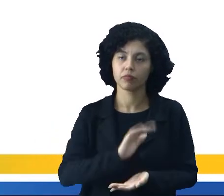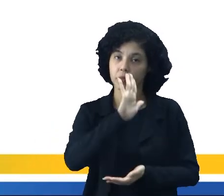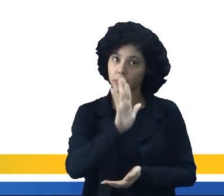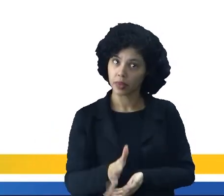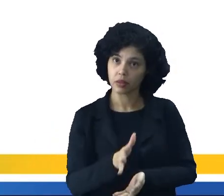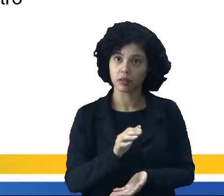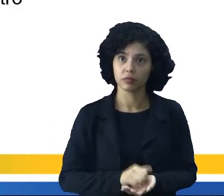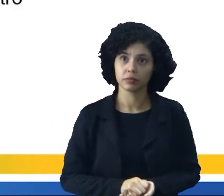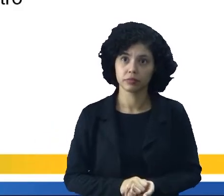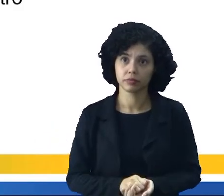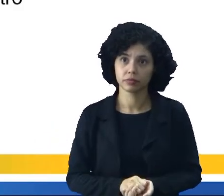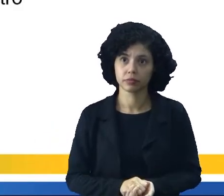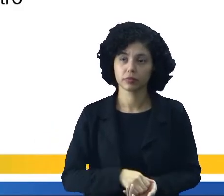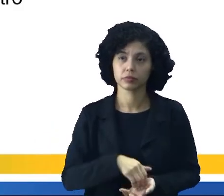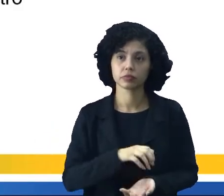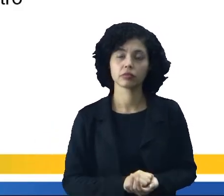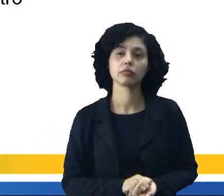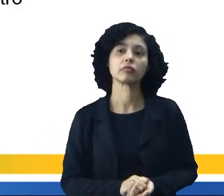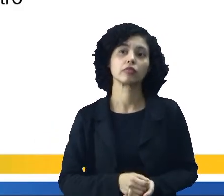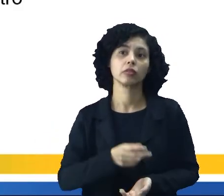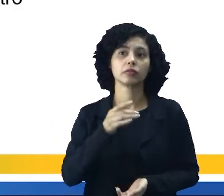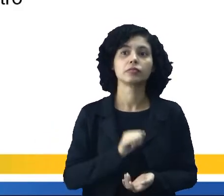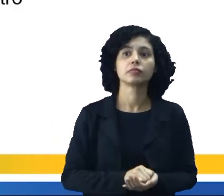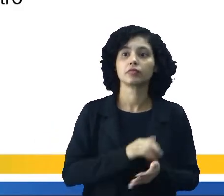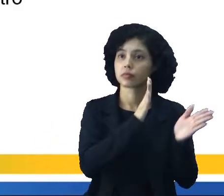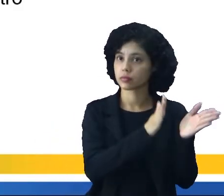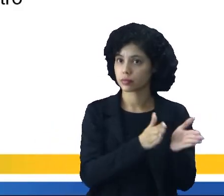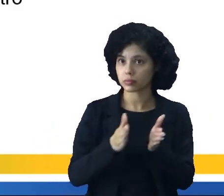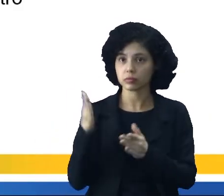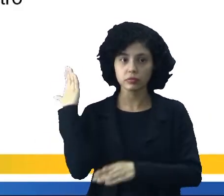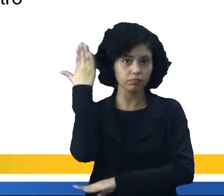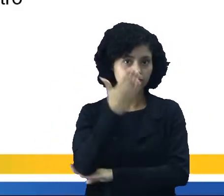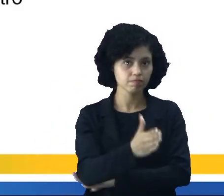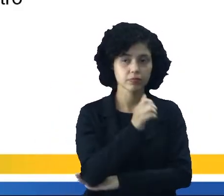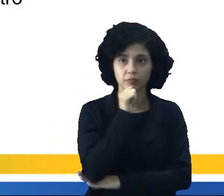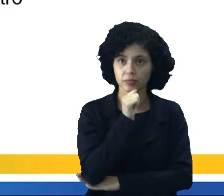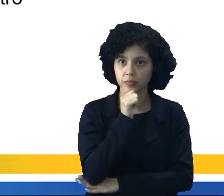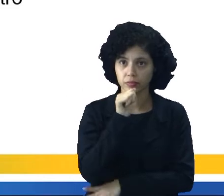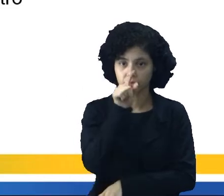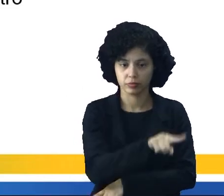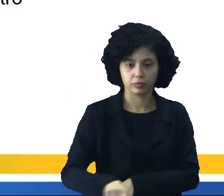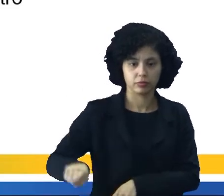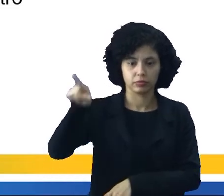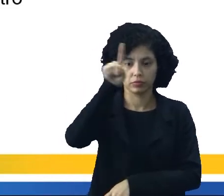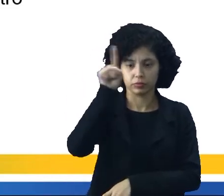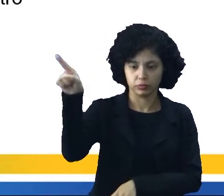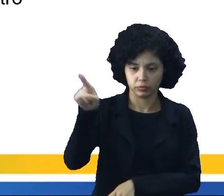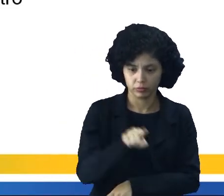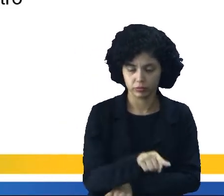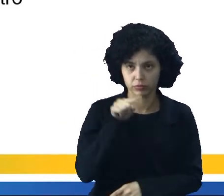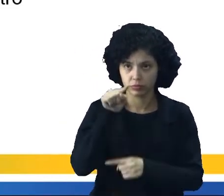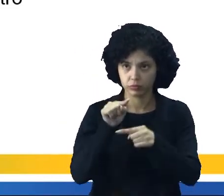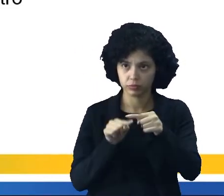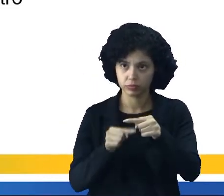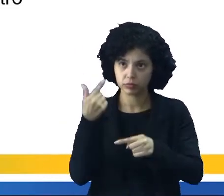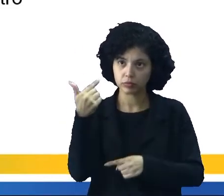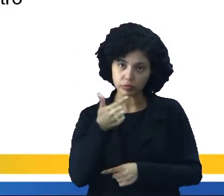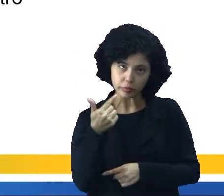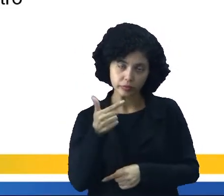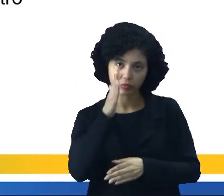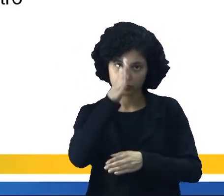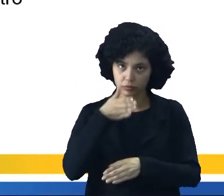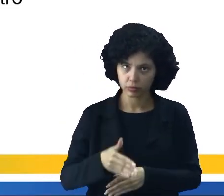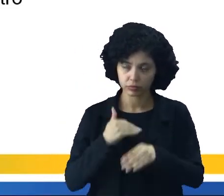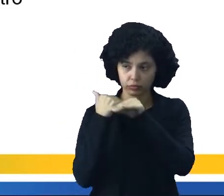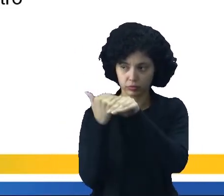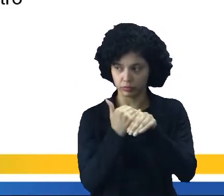já o diâmetro é um segmento de reta que passa pelo centro do Círculo dividindo em Duas